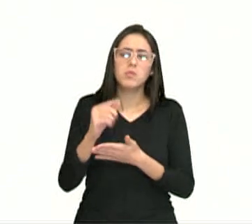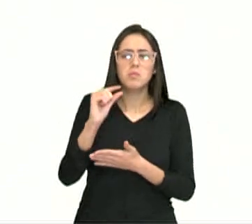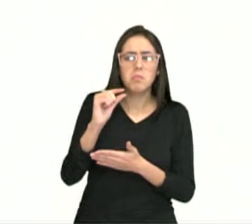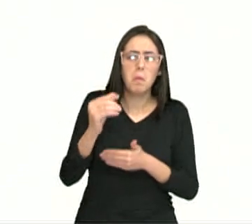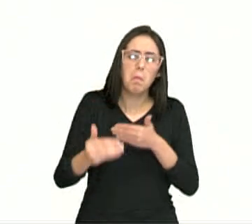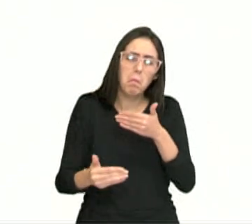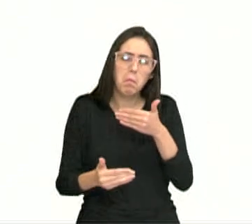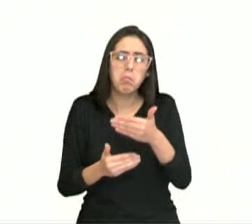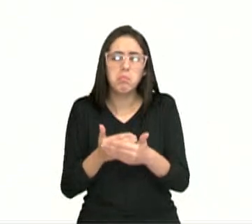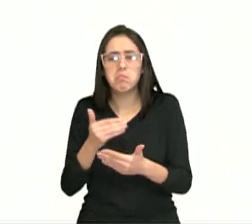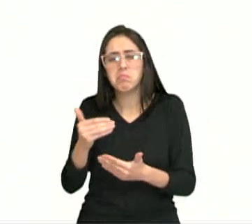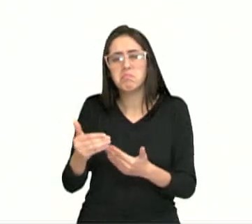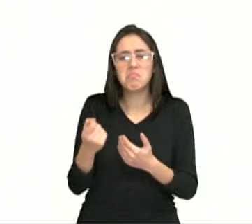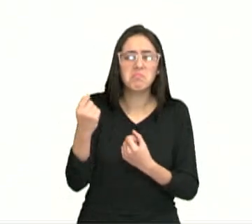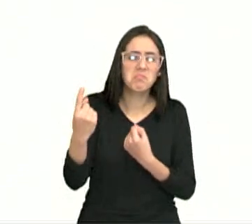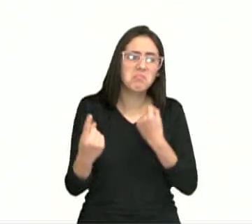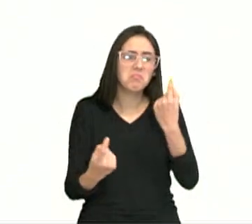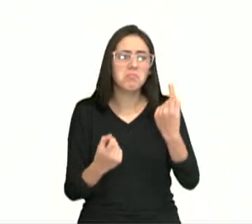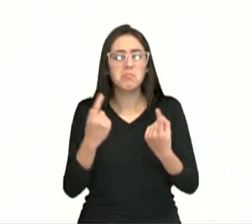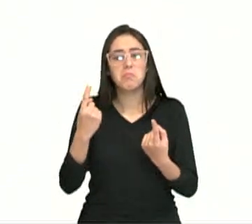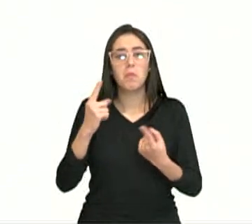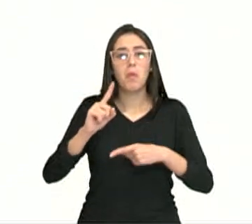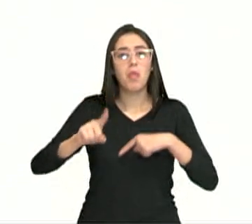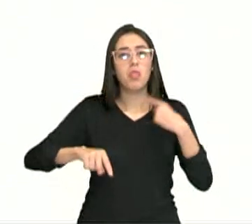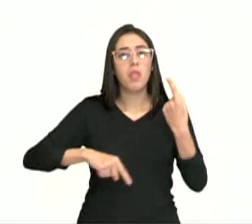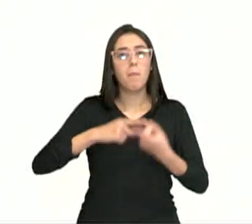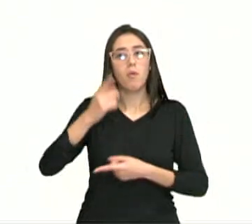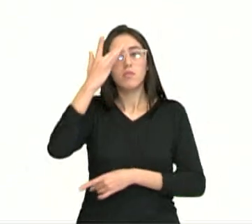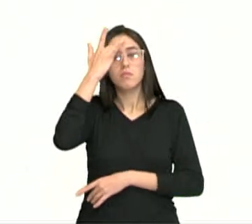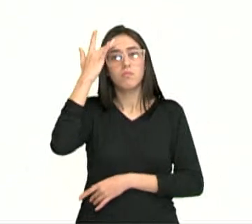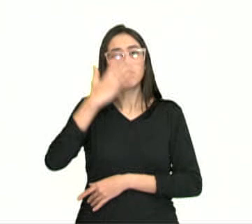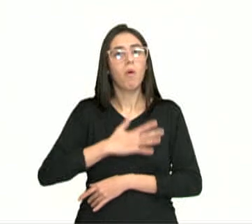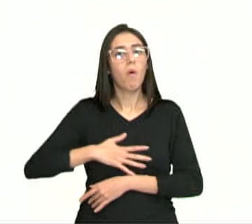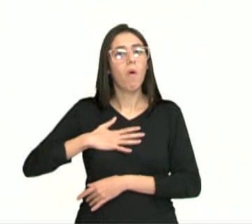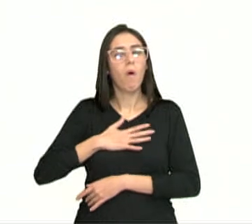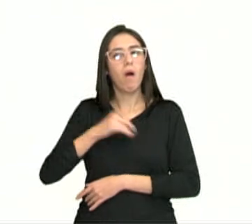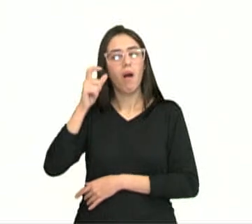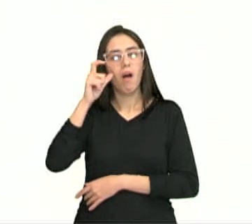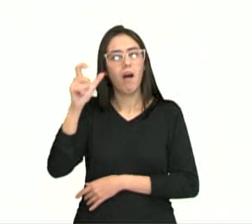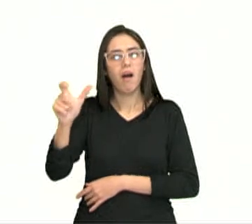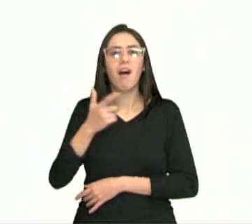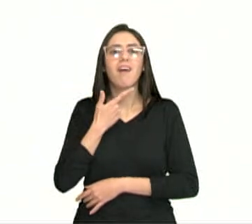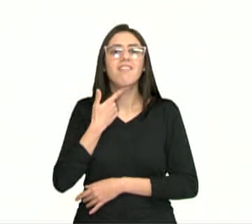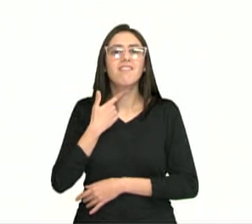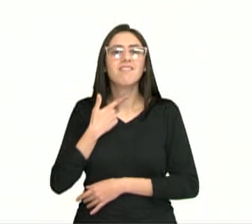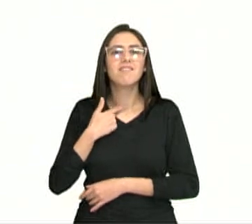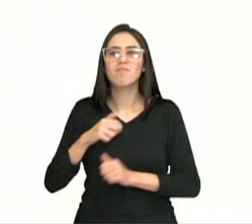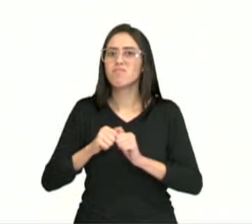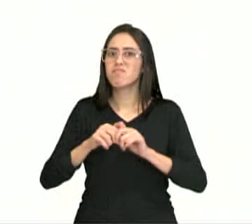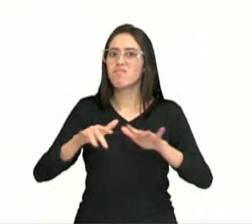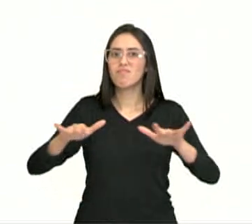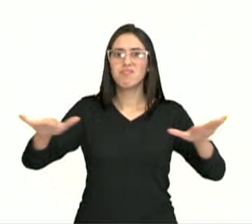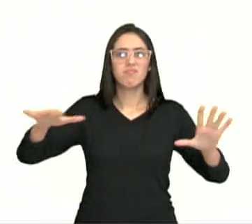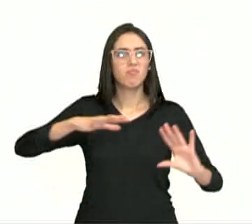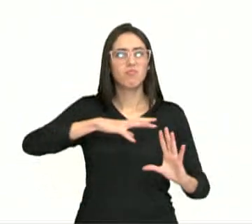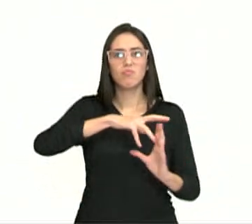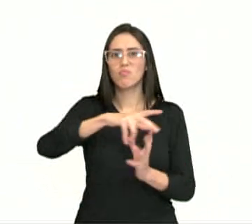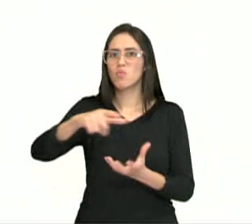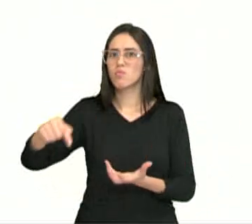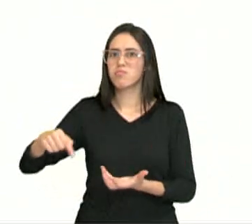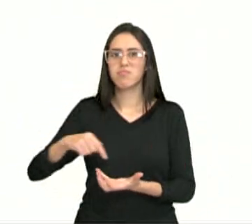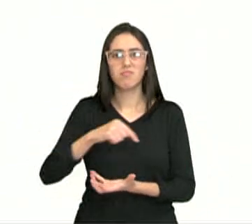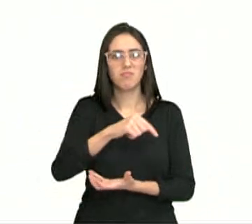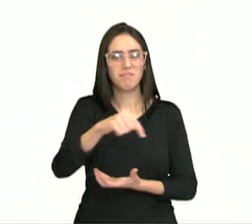na década de 50, mas as pessoas foram vendo, foram se interessando, e com isso ela acabou ganhando adeptos no mundo inteiro.